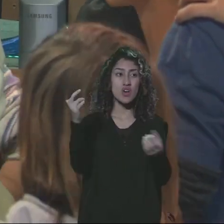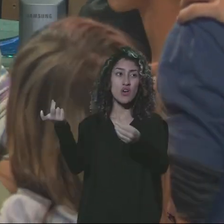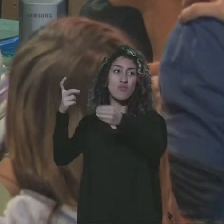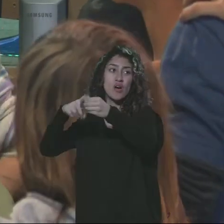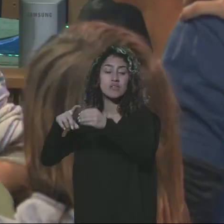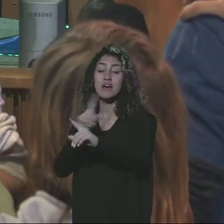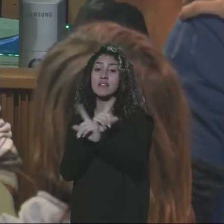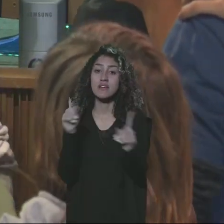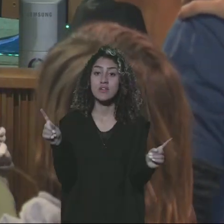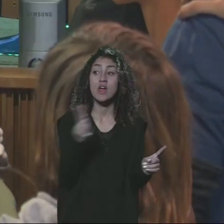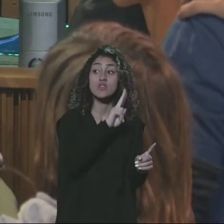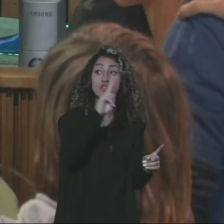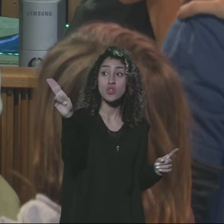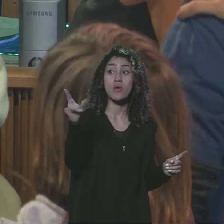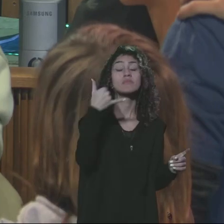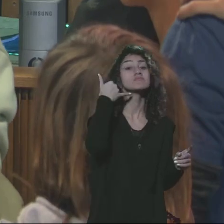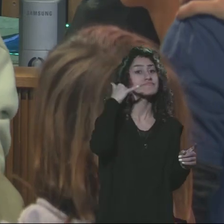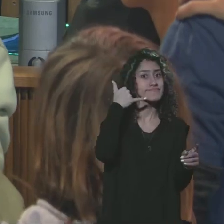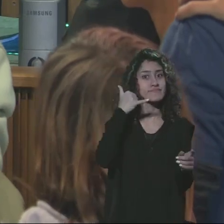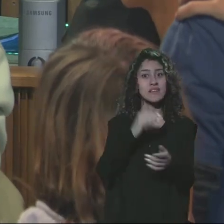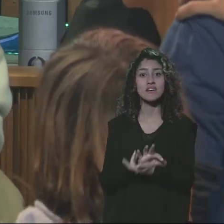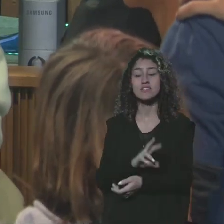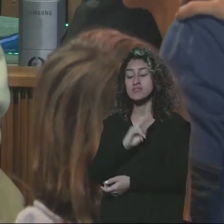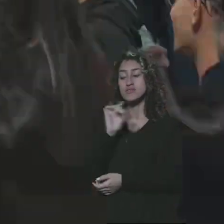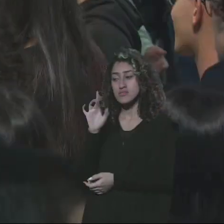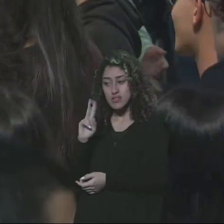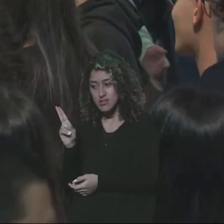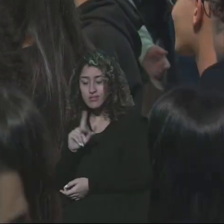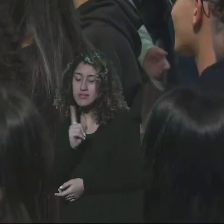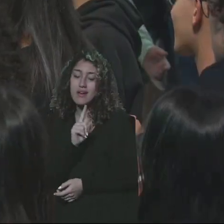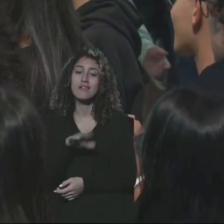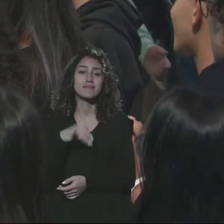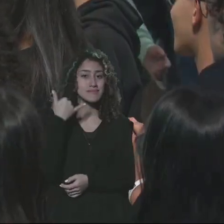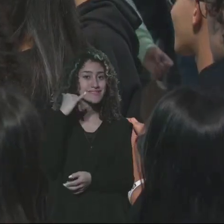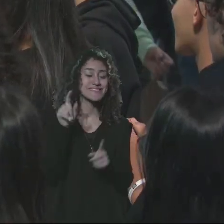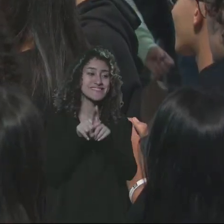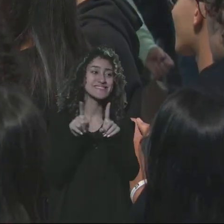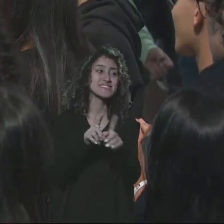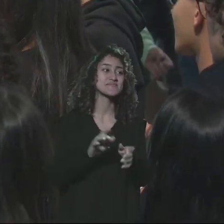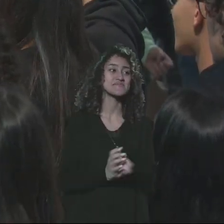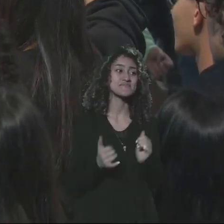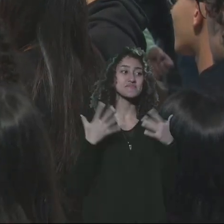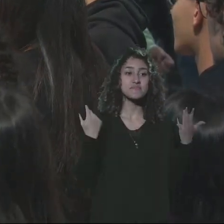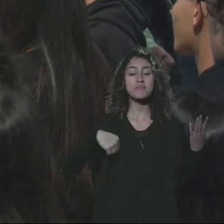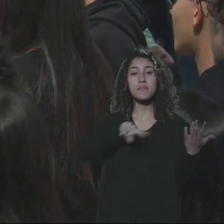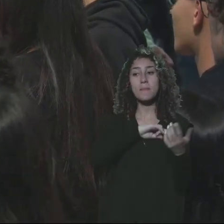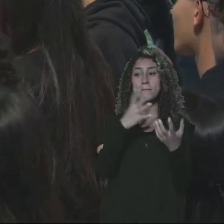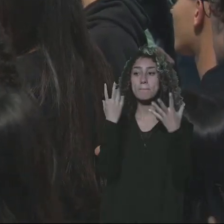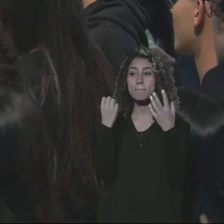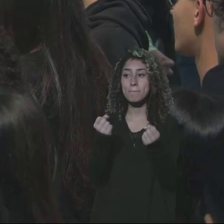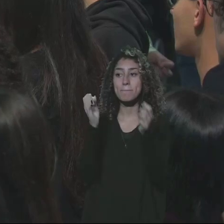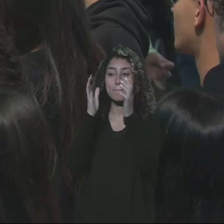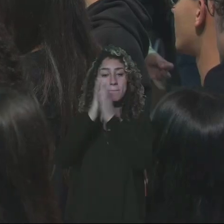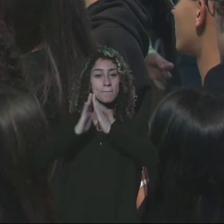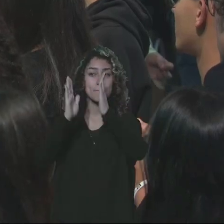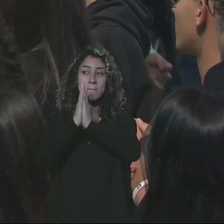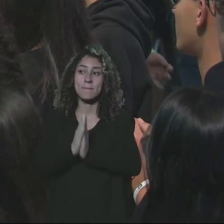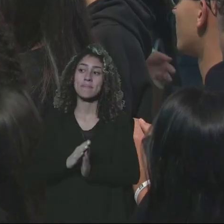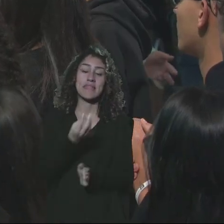colete pegar nome e telefone, não só nome, tá bom? Tá? Nós vamos orar, você vai entregar a sua vida para